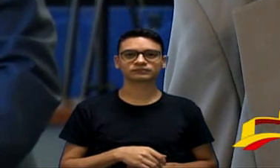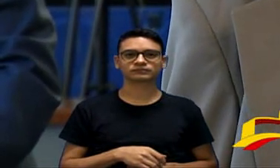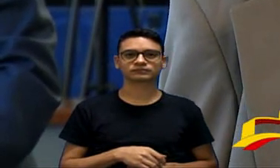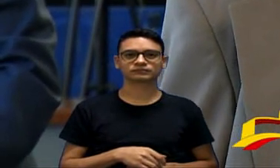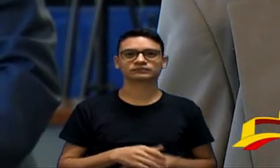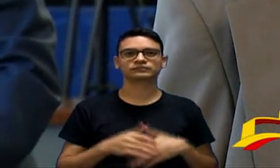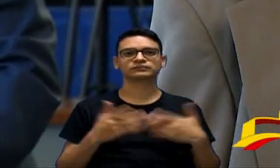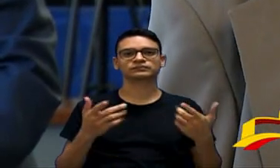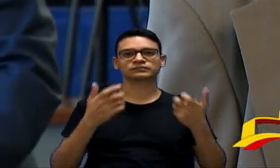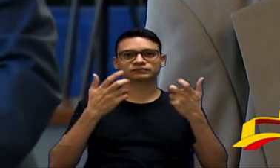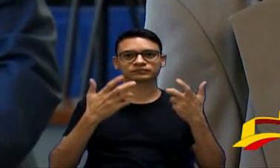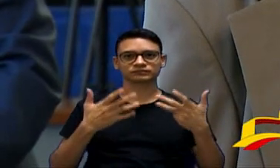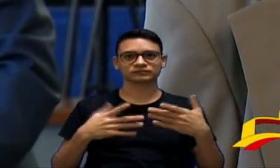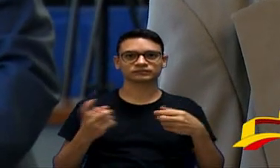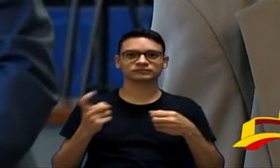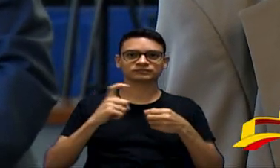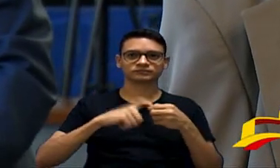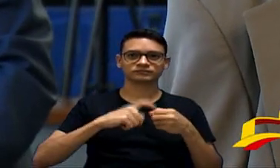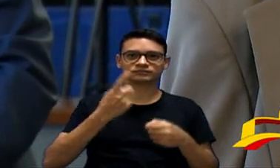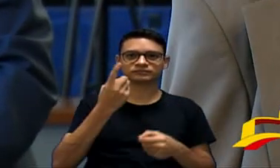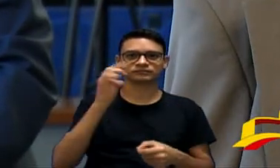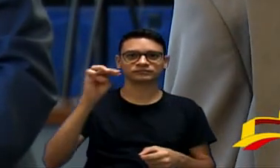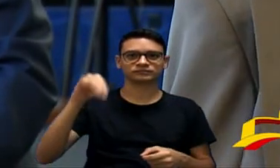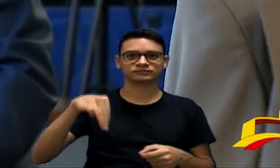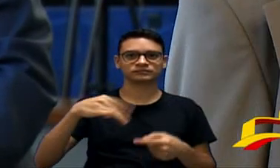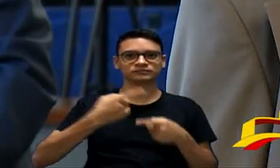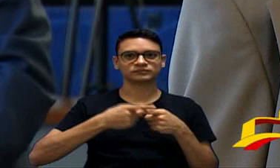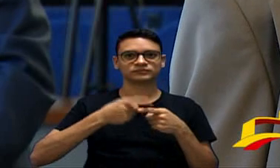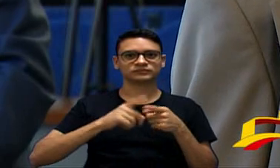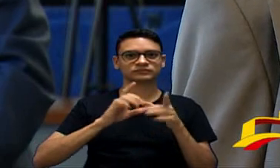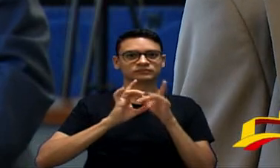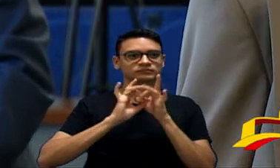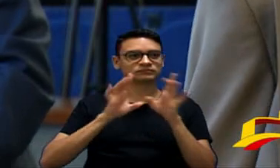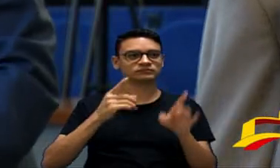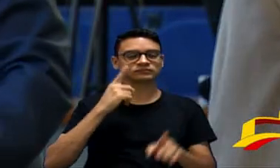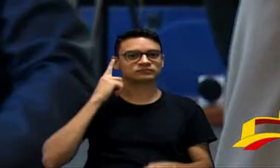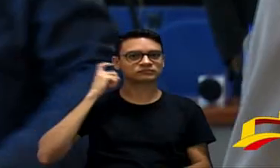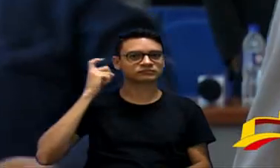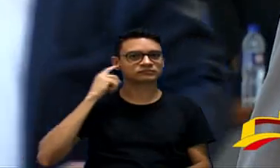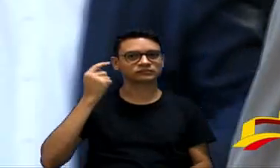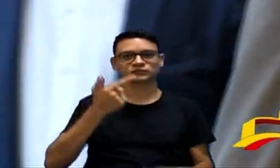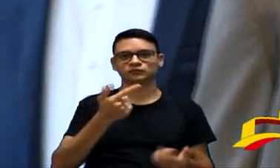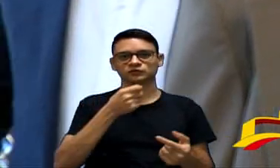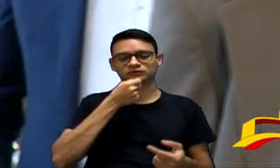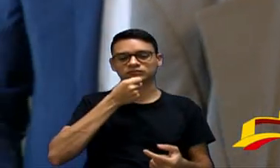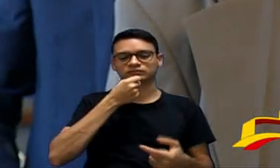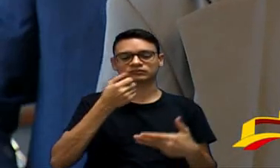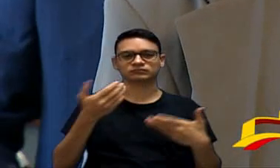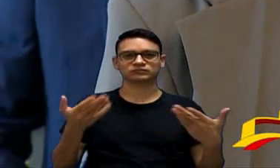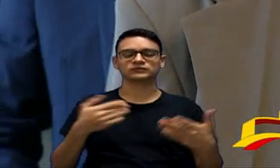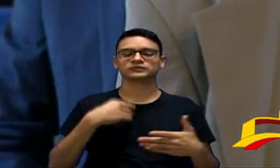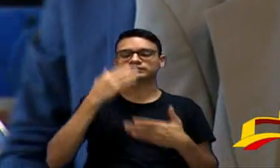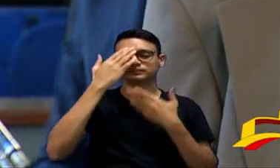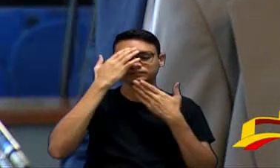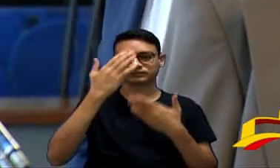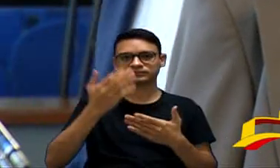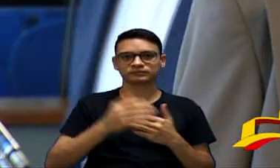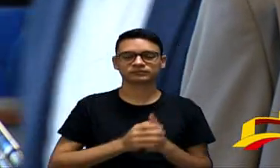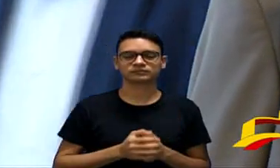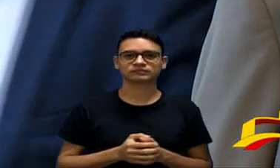Abre aí, volta de novo, um minuto, porque tá, não estava aberto o som, não estava aberto. Obrigado.